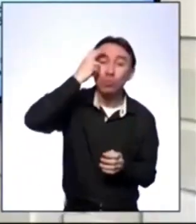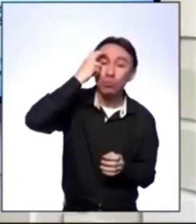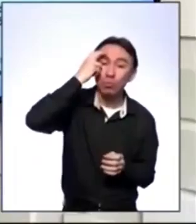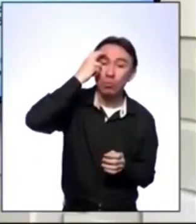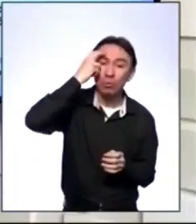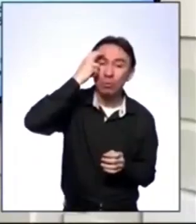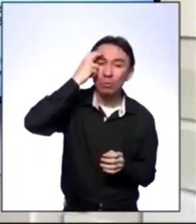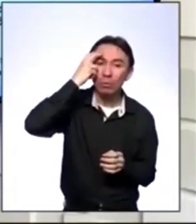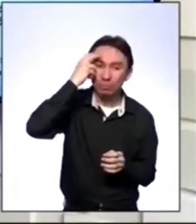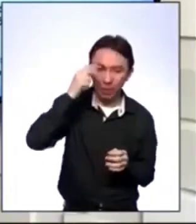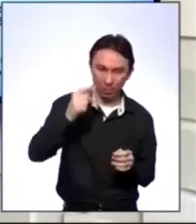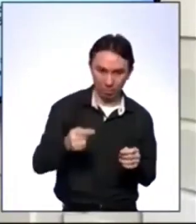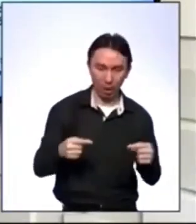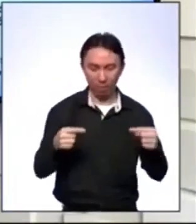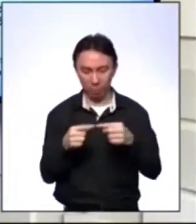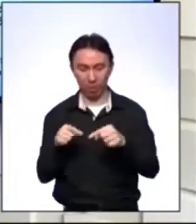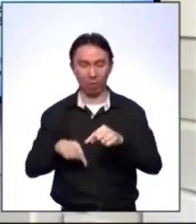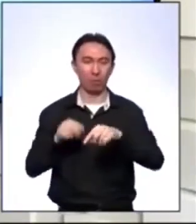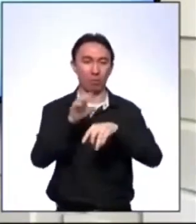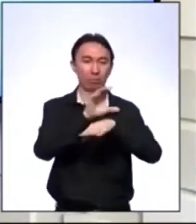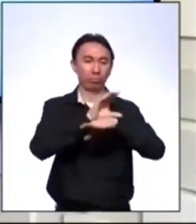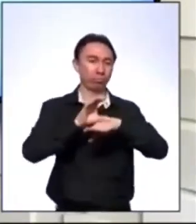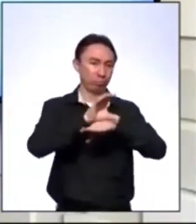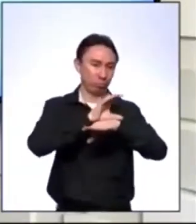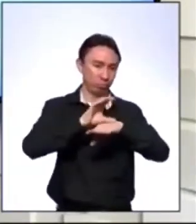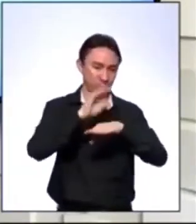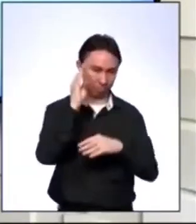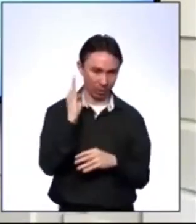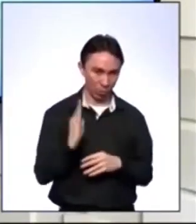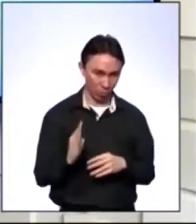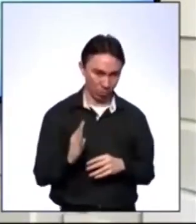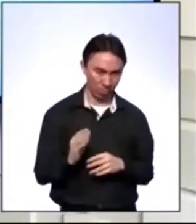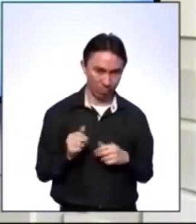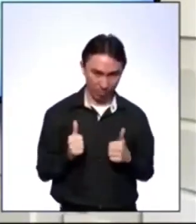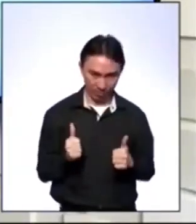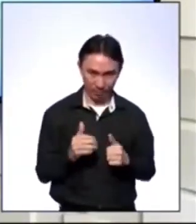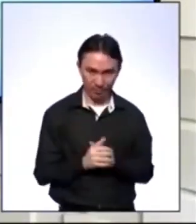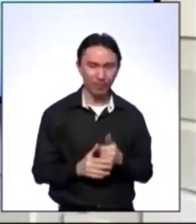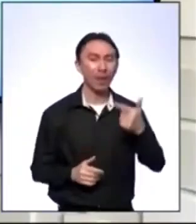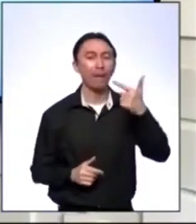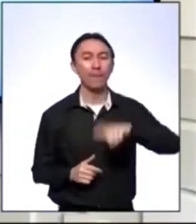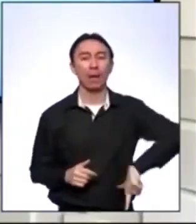para a Constituição do Brasil. Muito bem. O que mais que eu quero te falar?